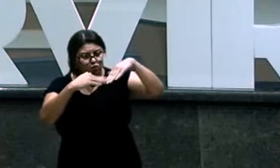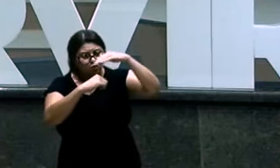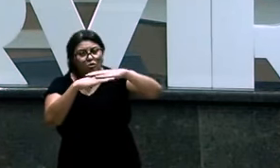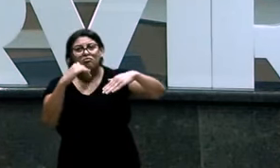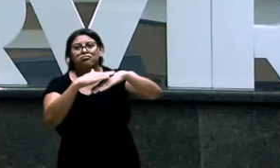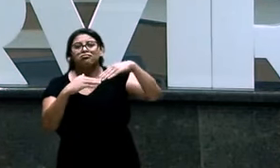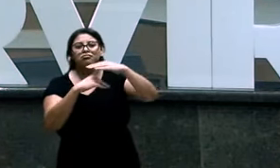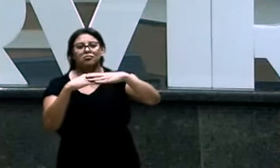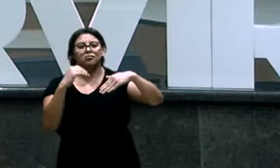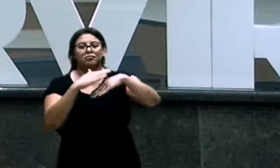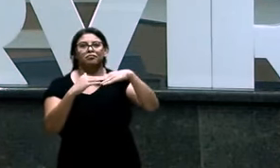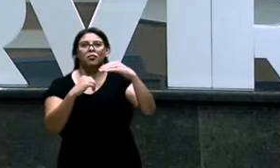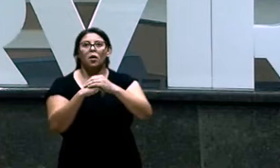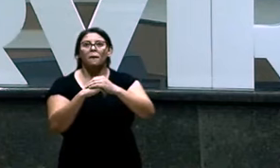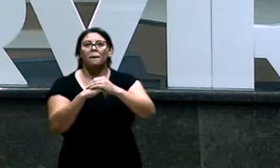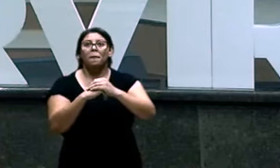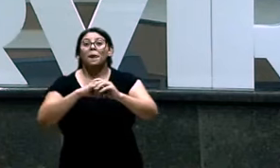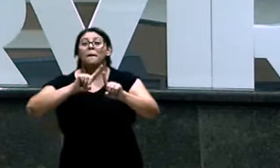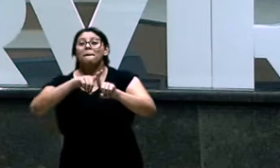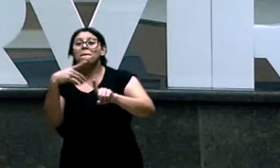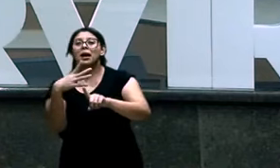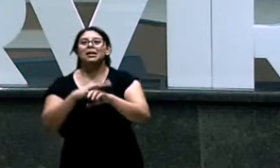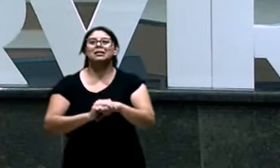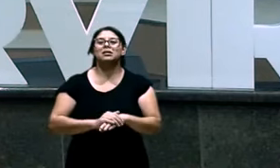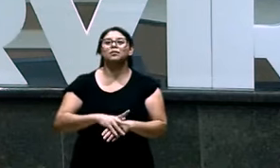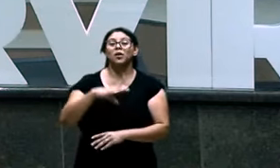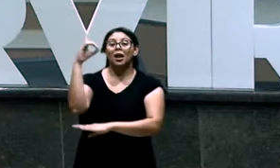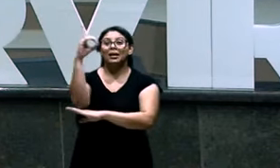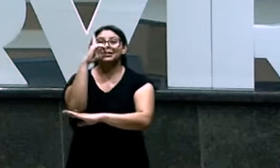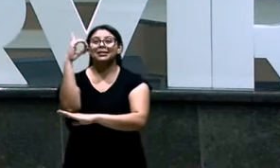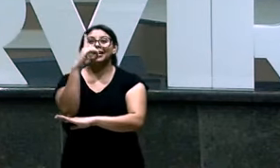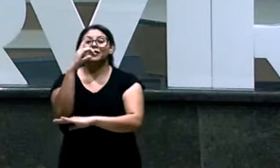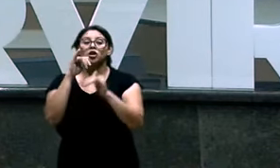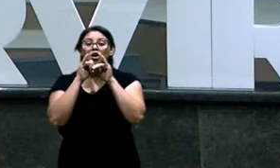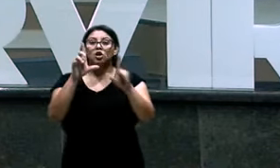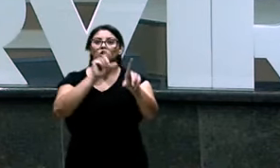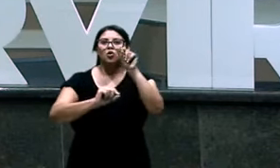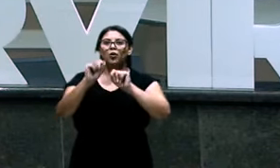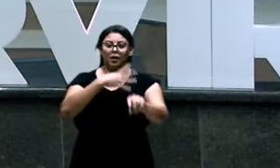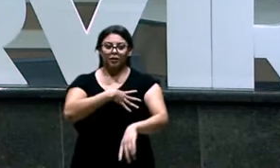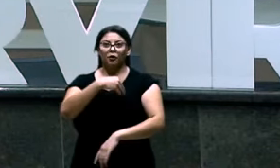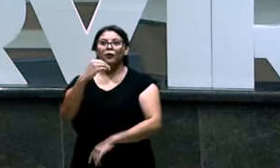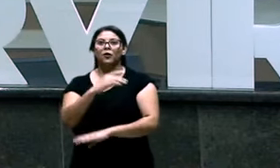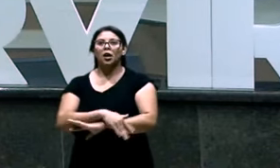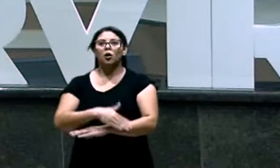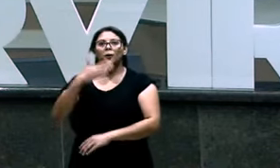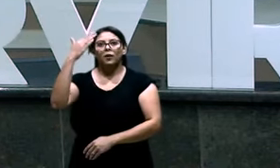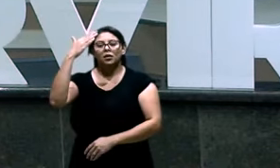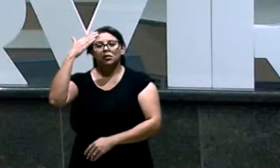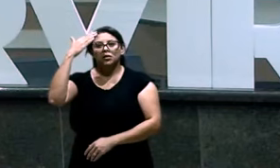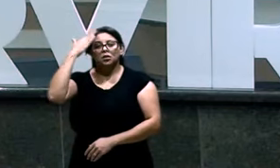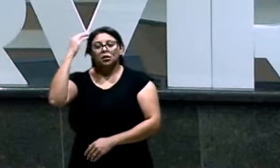Davi, é ele que vai construir essa casa. Salomão, ele busca todos